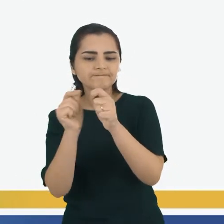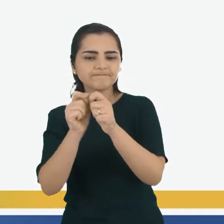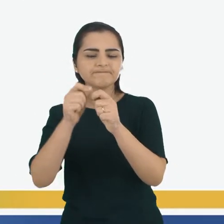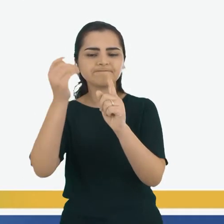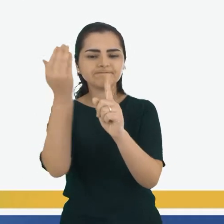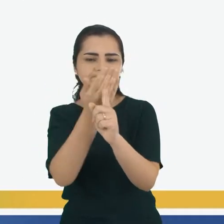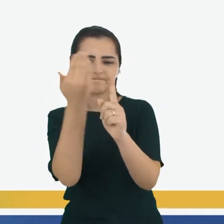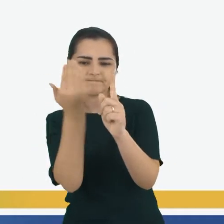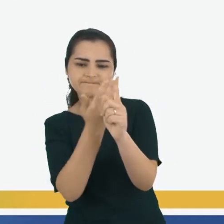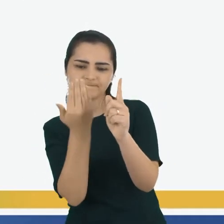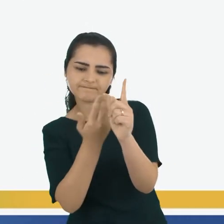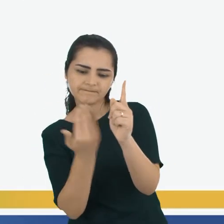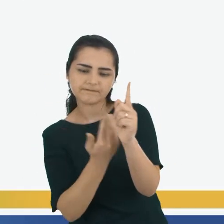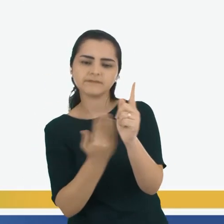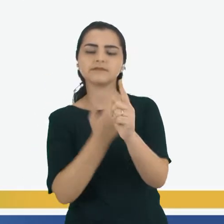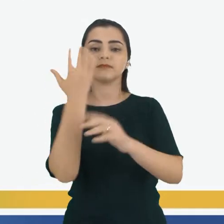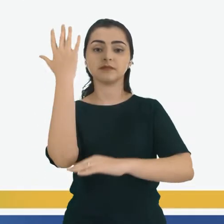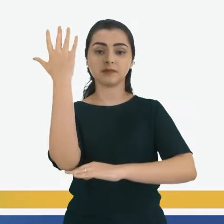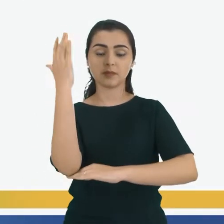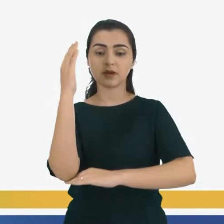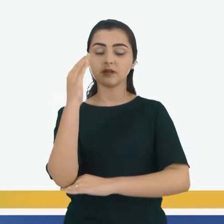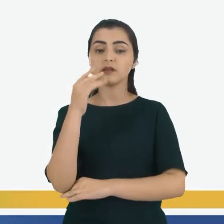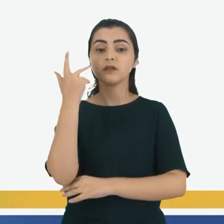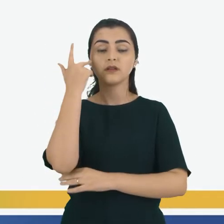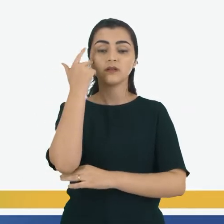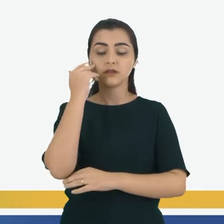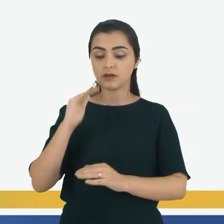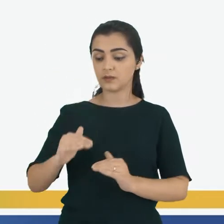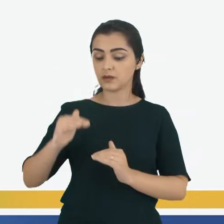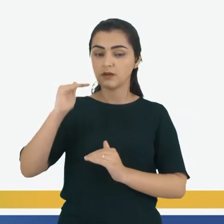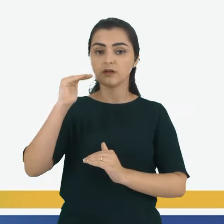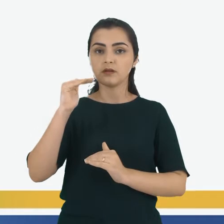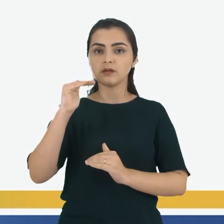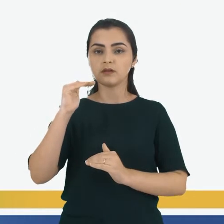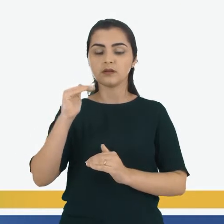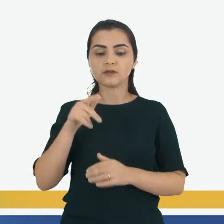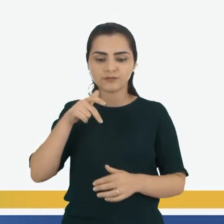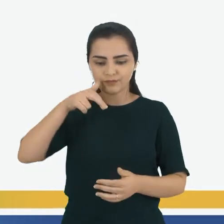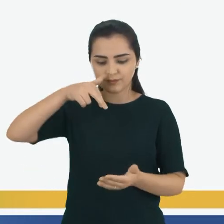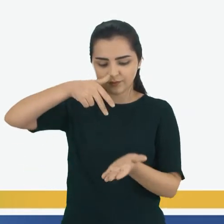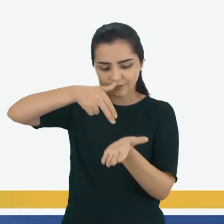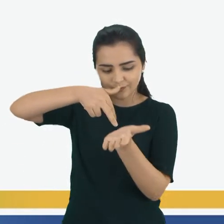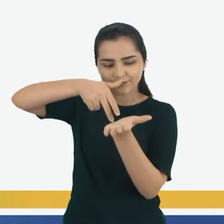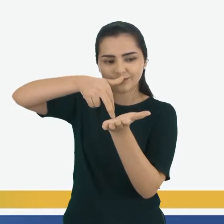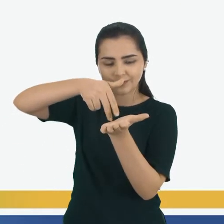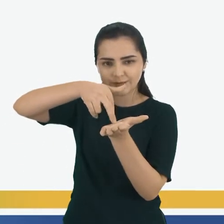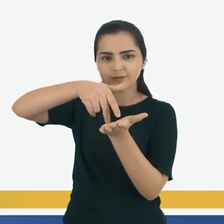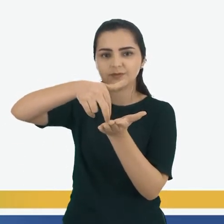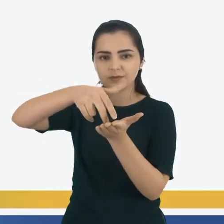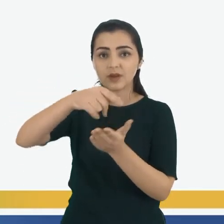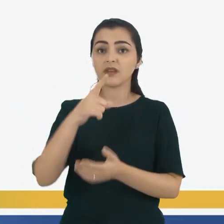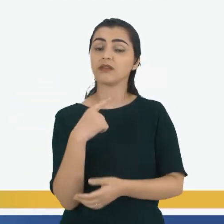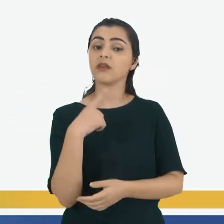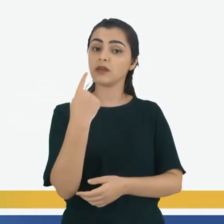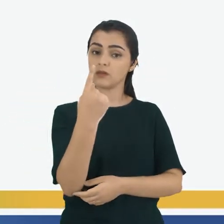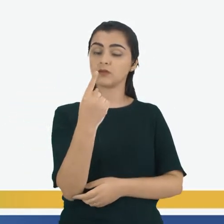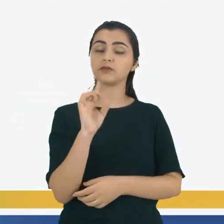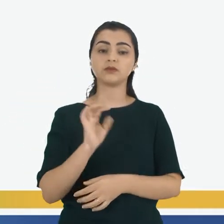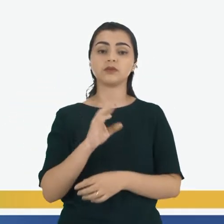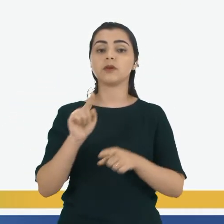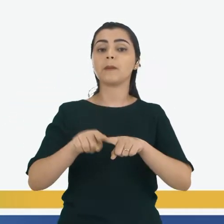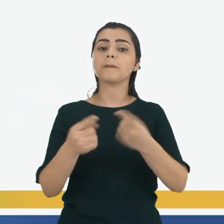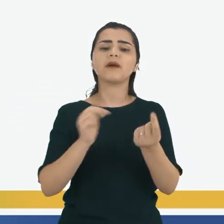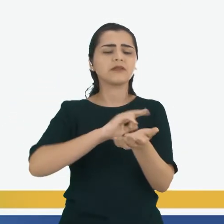esculpidas em madeira, em tamanho natural, passos da Via Crucis. Aqui nós temos uma apenas, mas